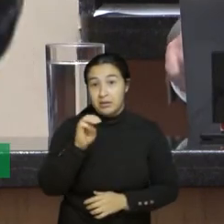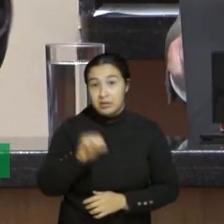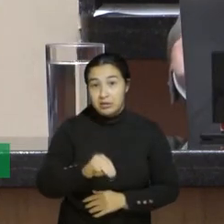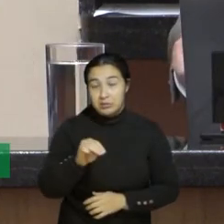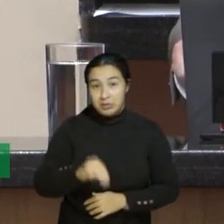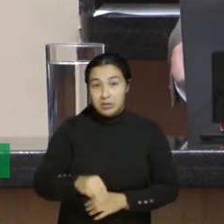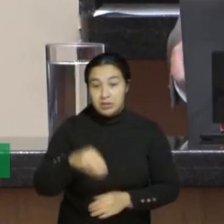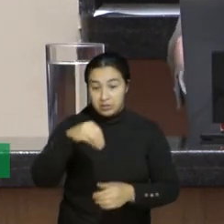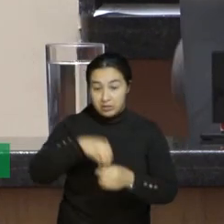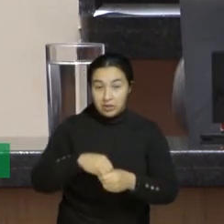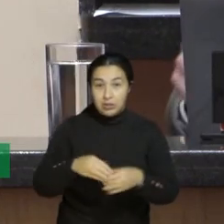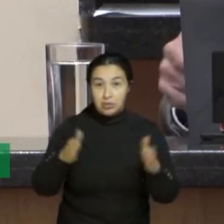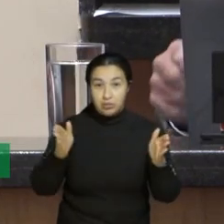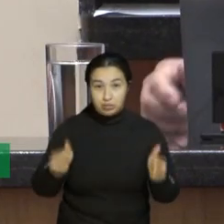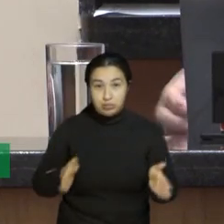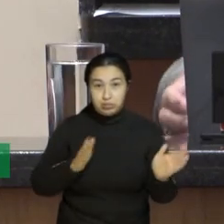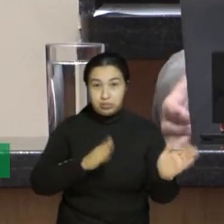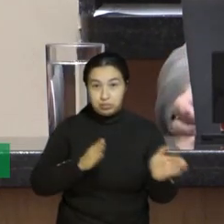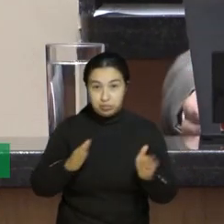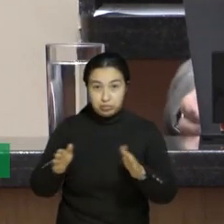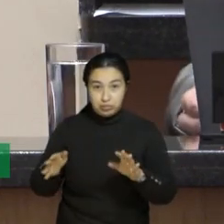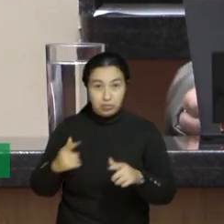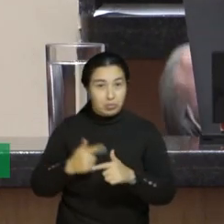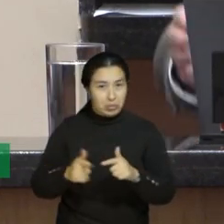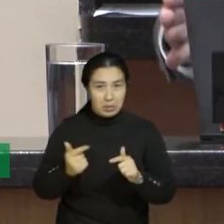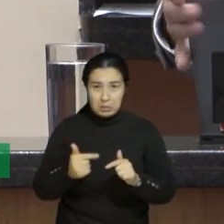do regimento, sem problema nenhum, né?